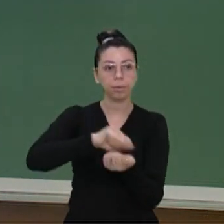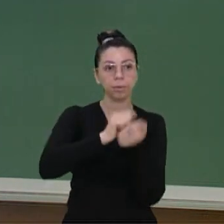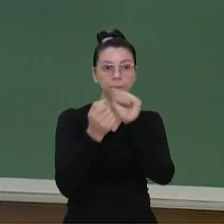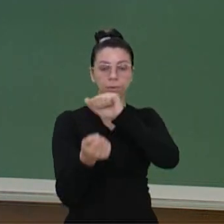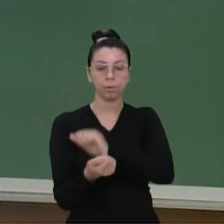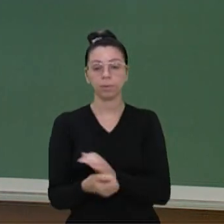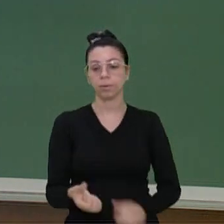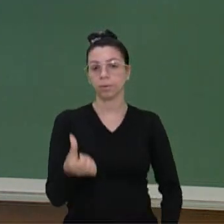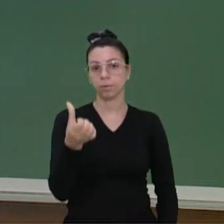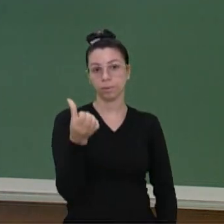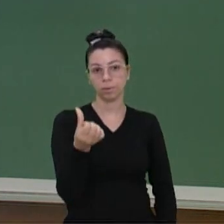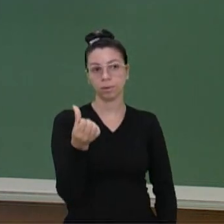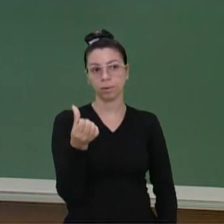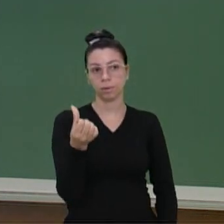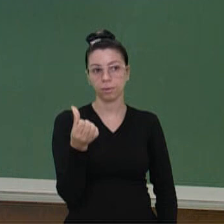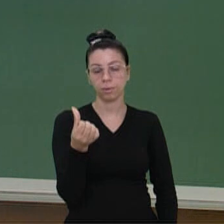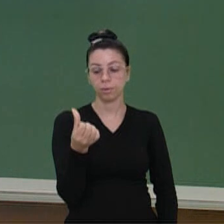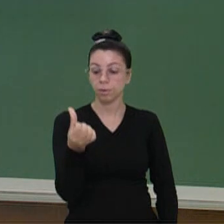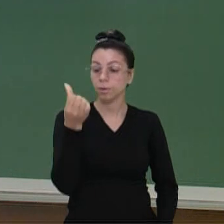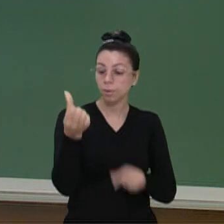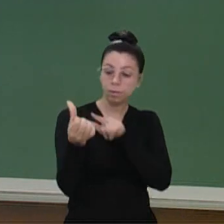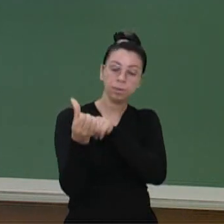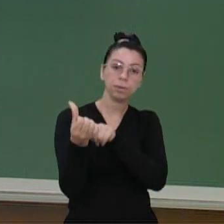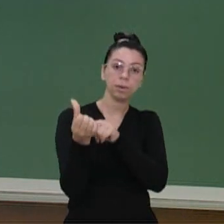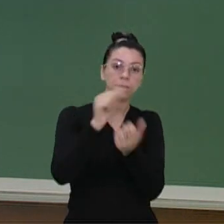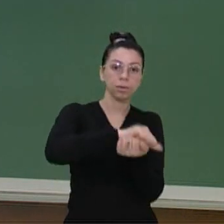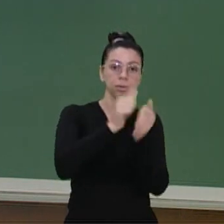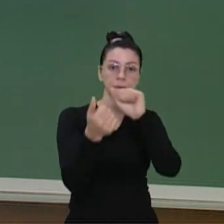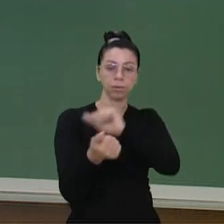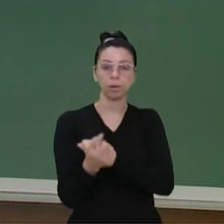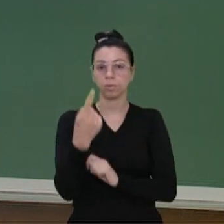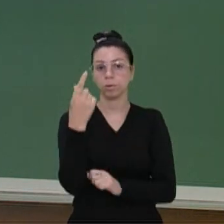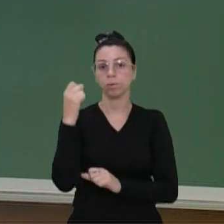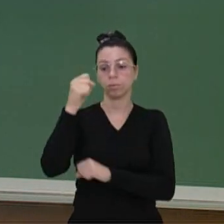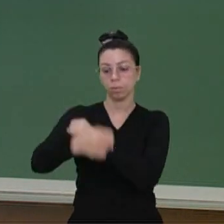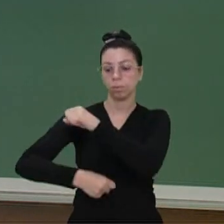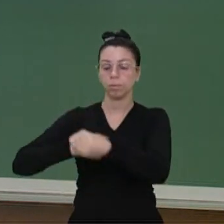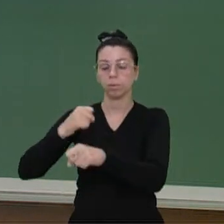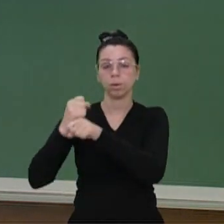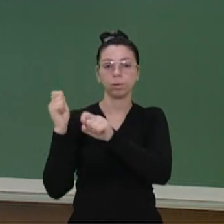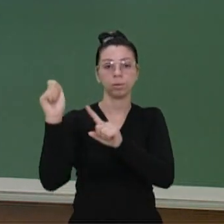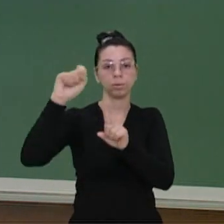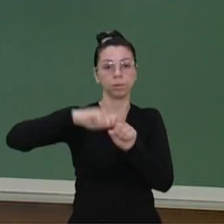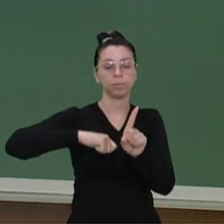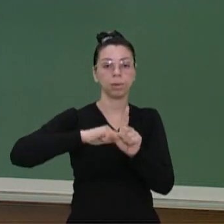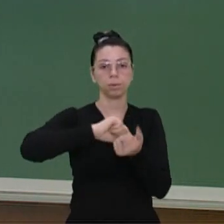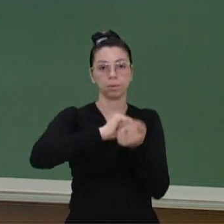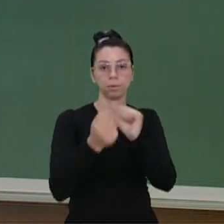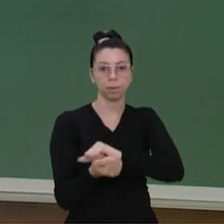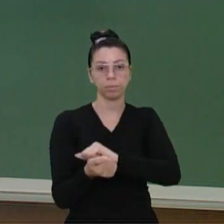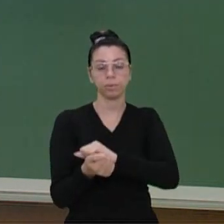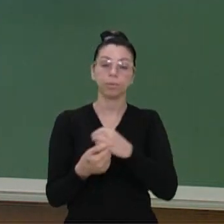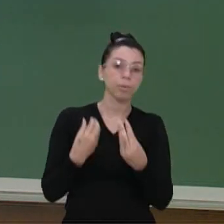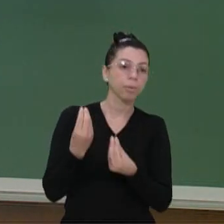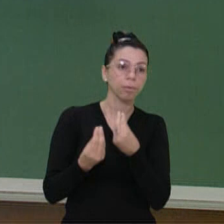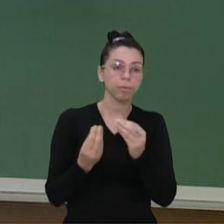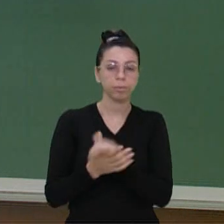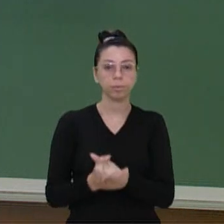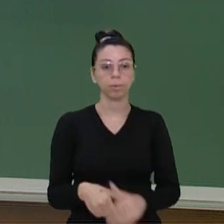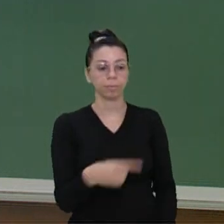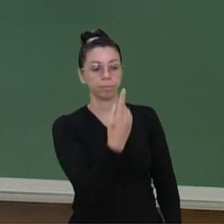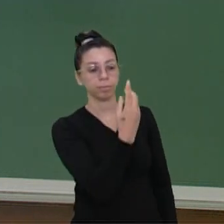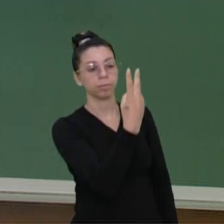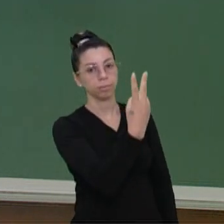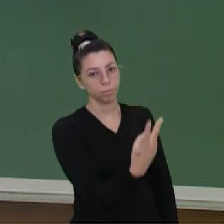6 décimos, transformar 6 décimos de um ano em meses. Como é que eu faço isso? Vamos lembrar? Pego